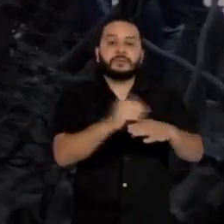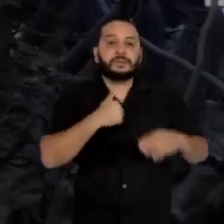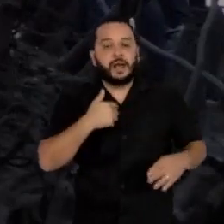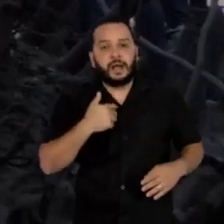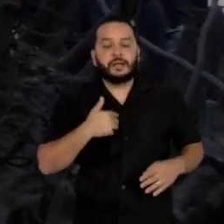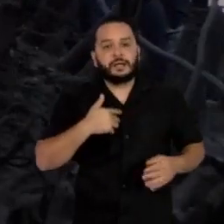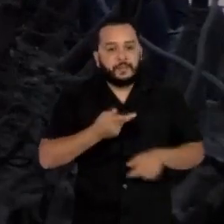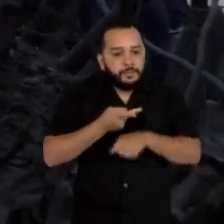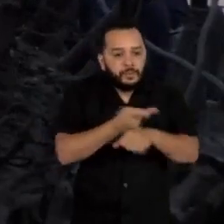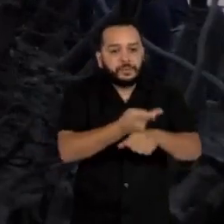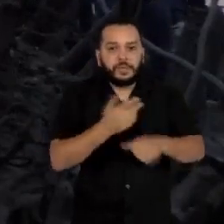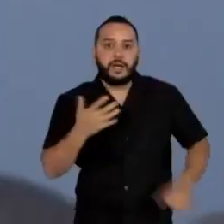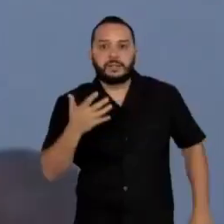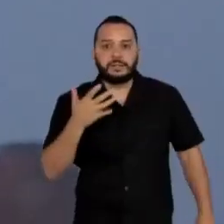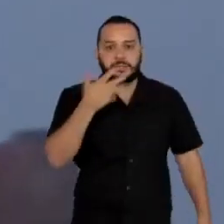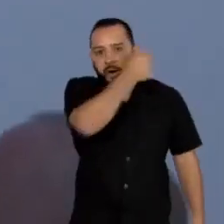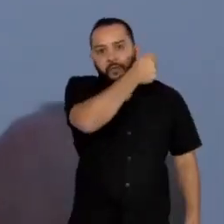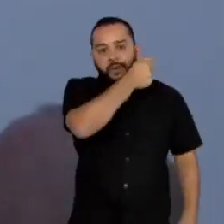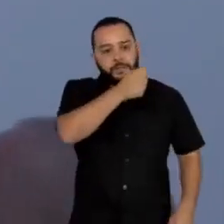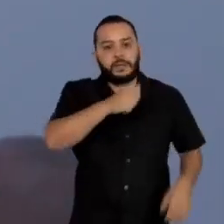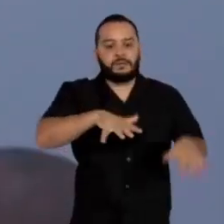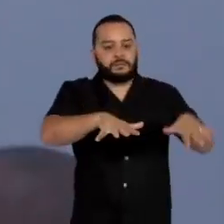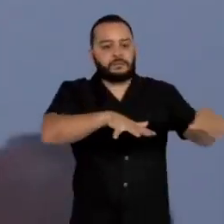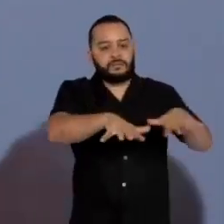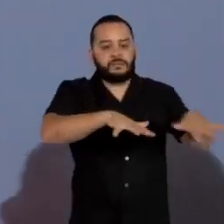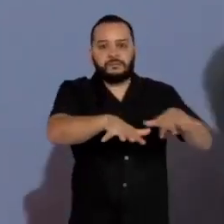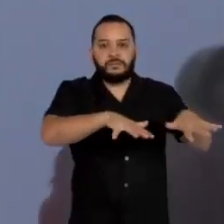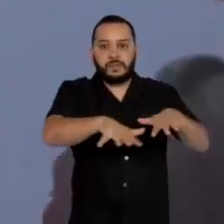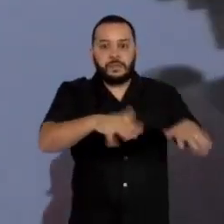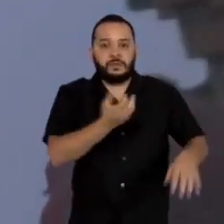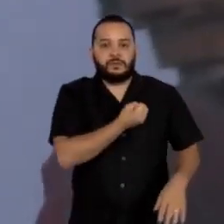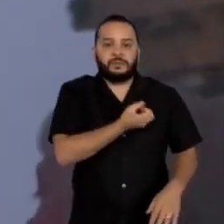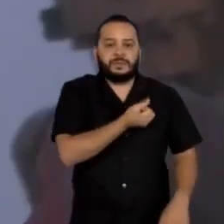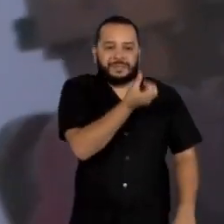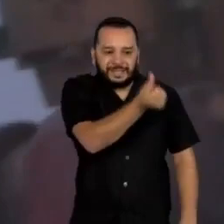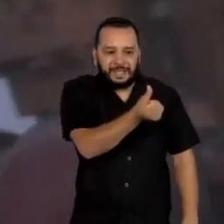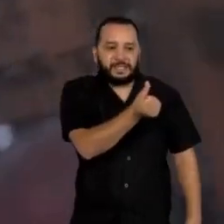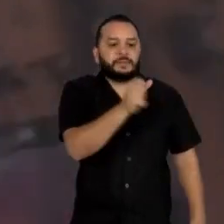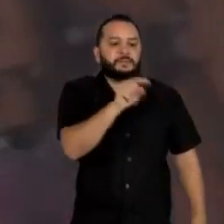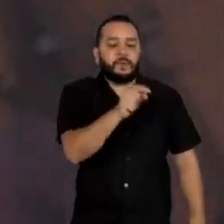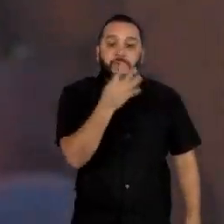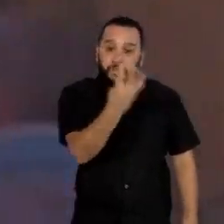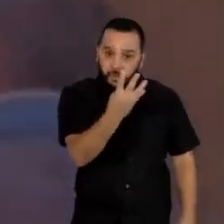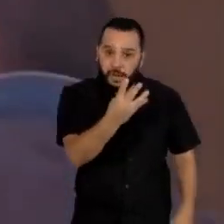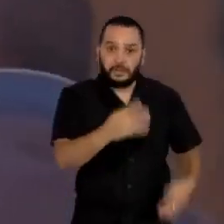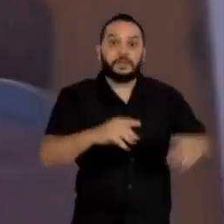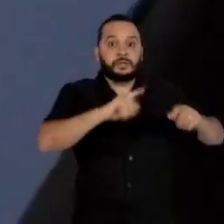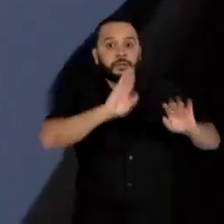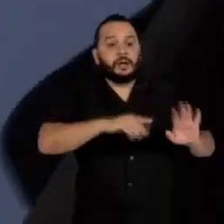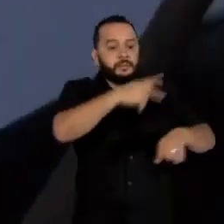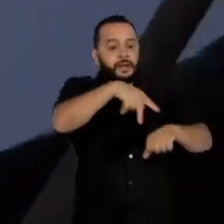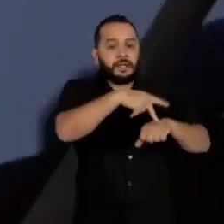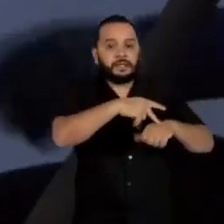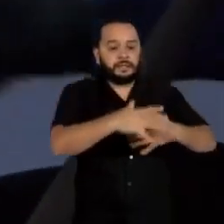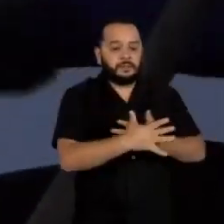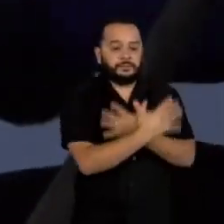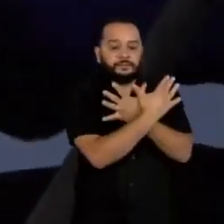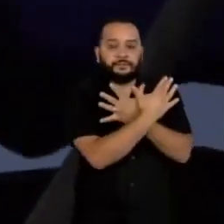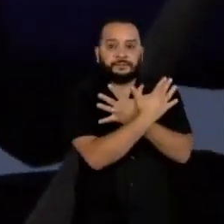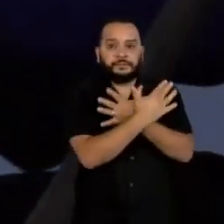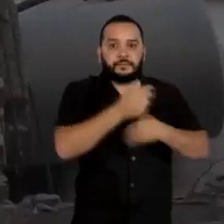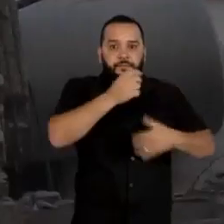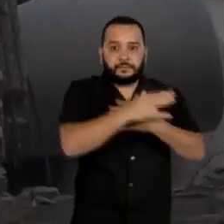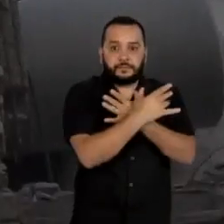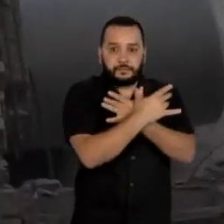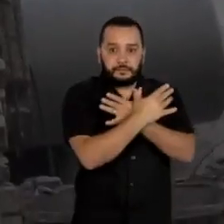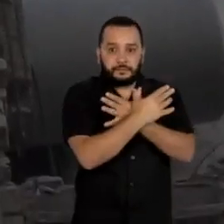busca e salvamento das vítimas do terremoto de magnitude 6,4 que atingiu a Albânia na madrugada dessa